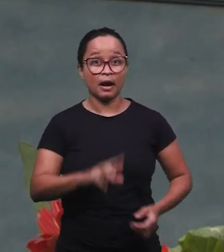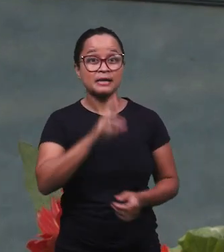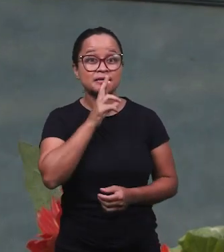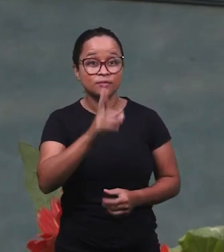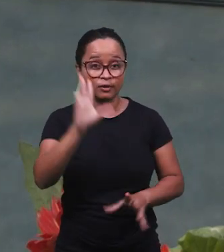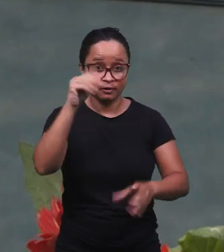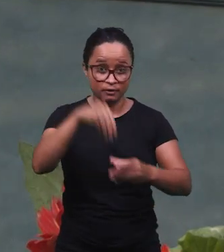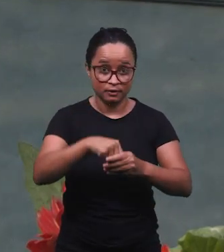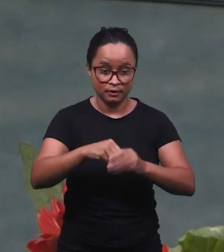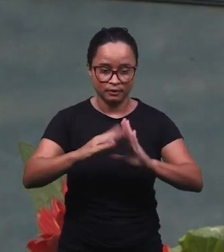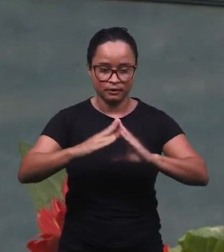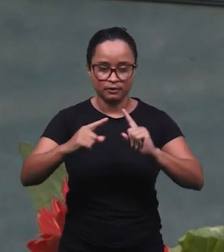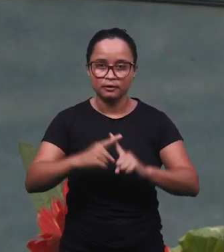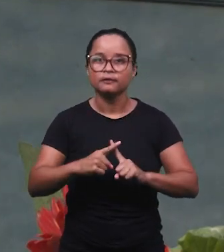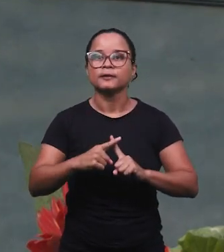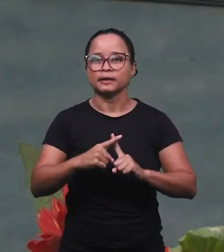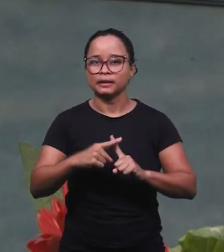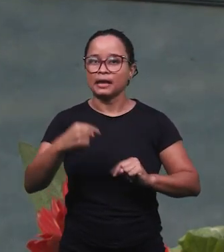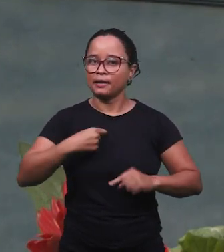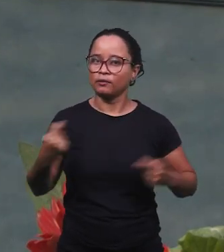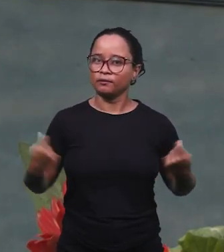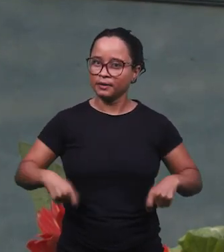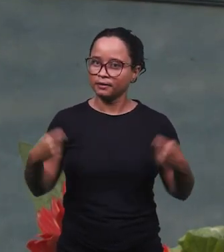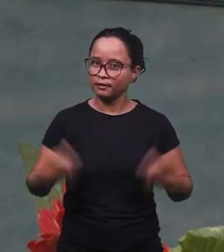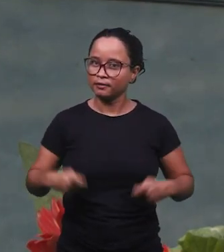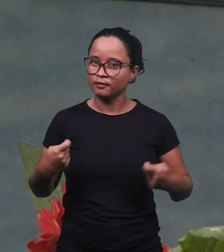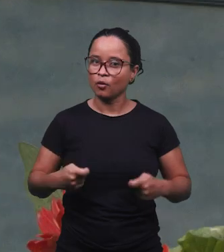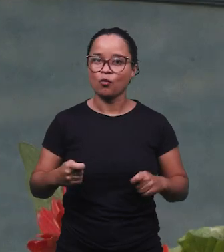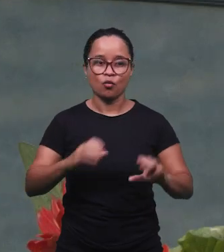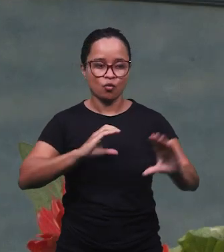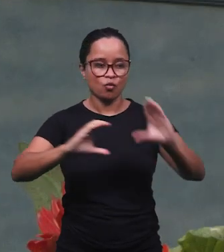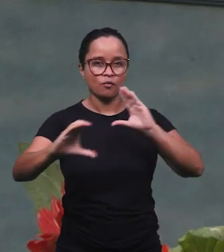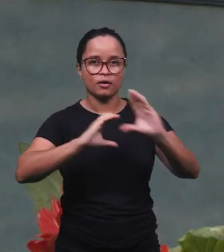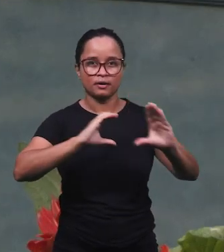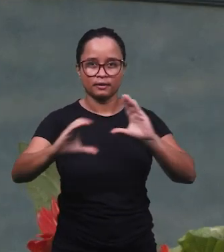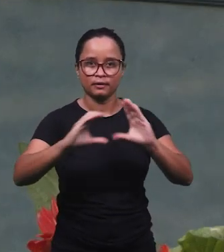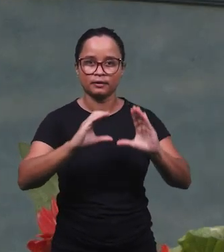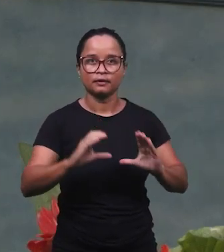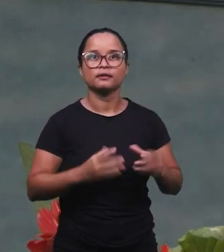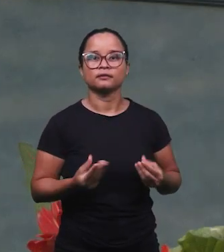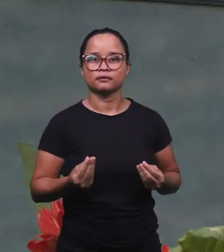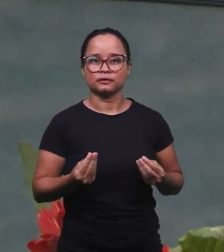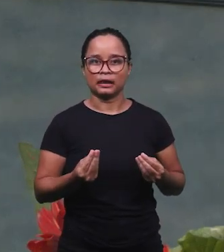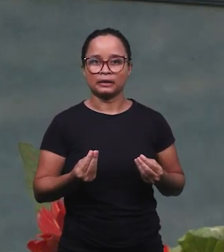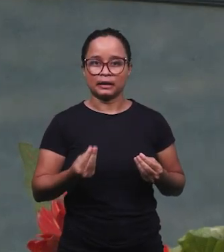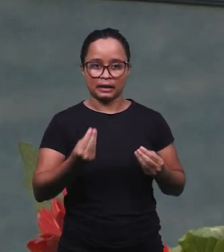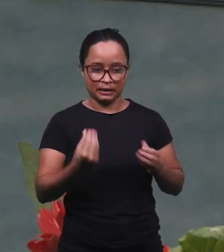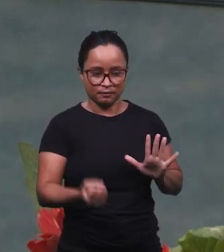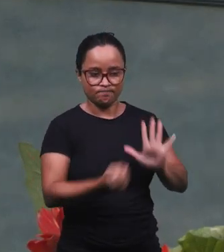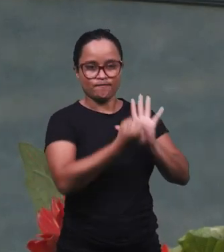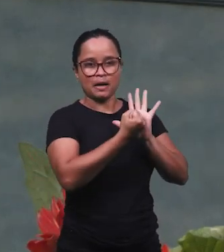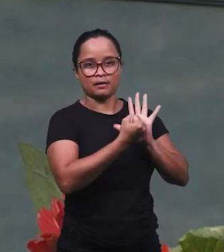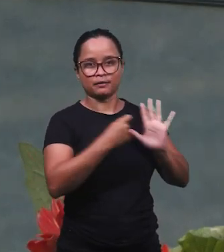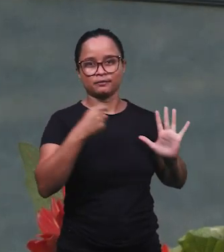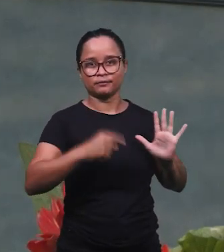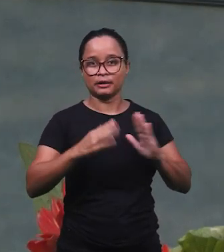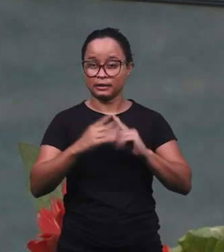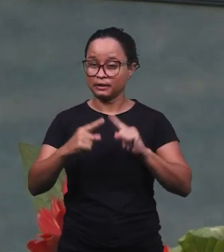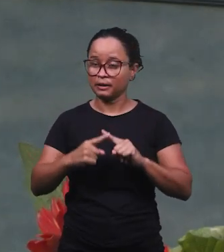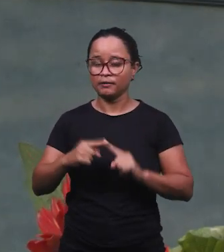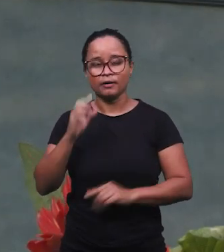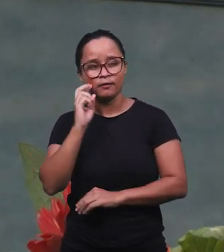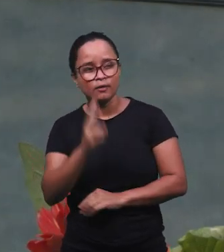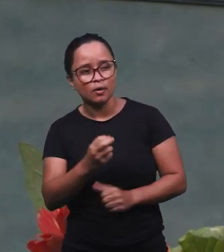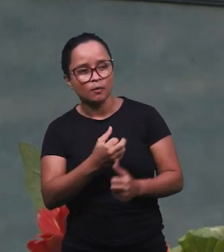está dentro da igreja, né, eu preciso comunicar esta identidade da igreja. A pessoa não vai ver uma coisa nas